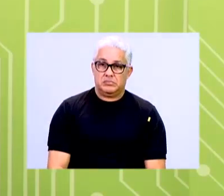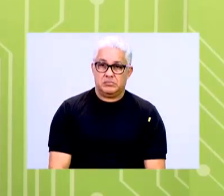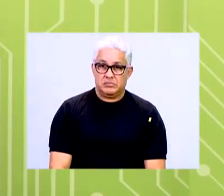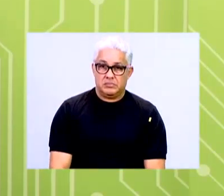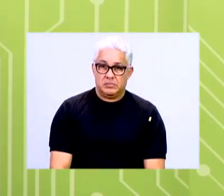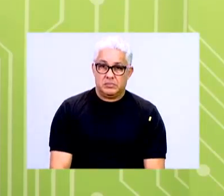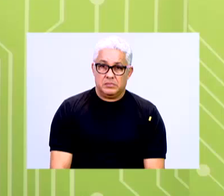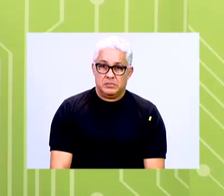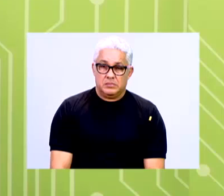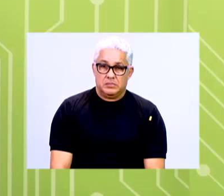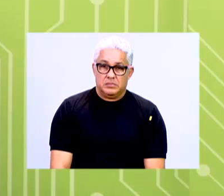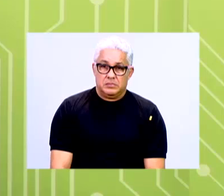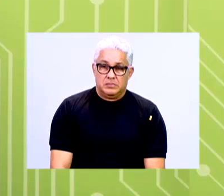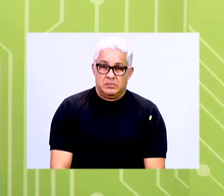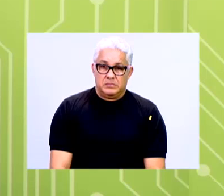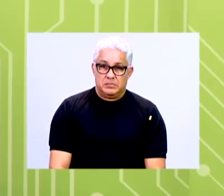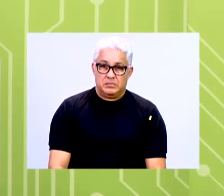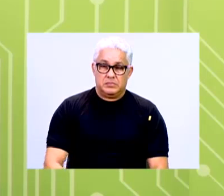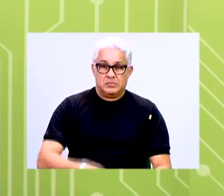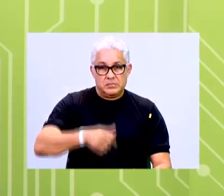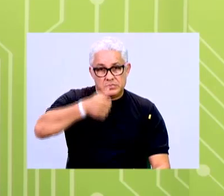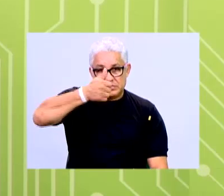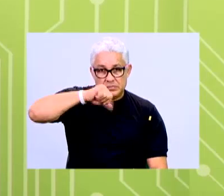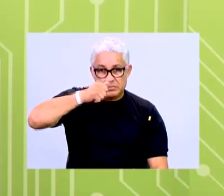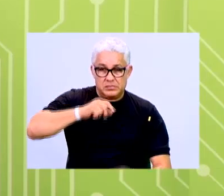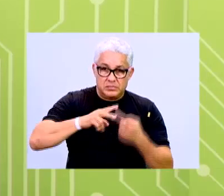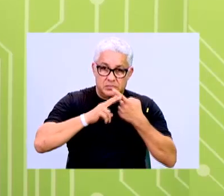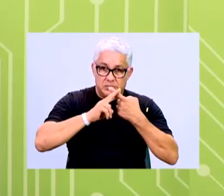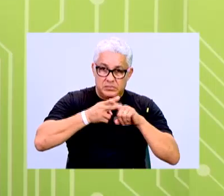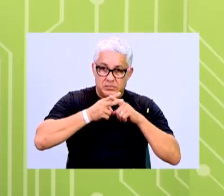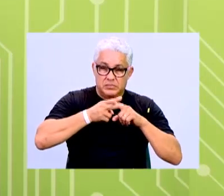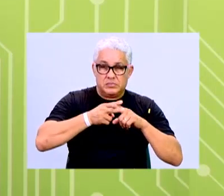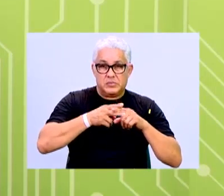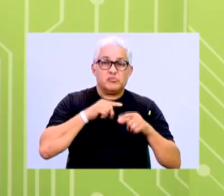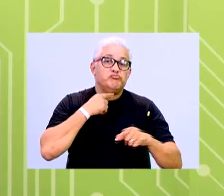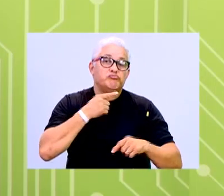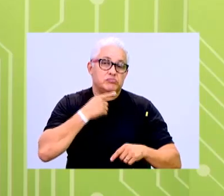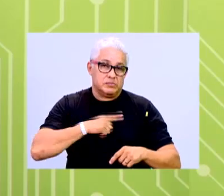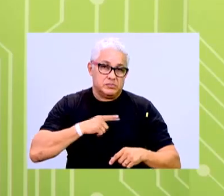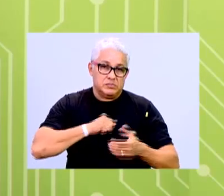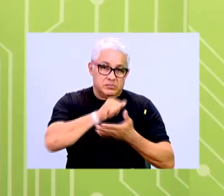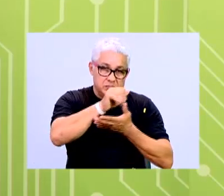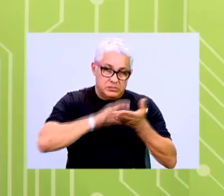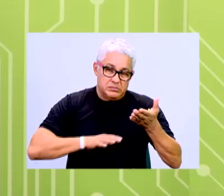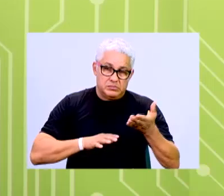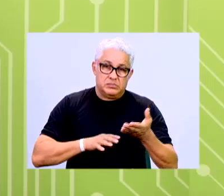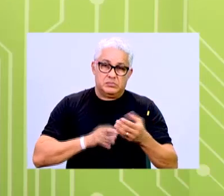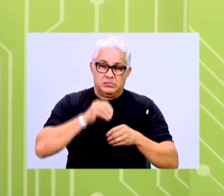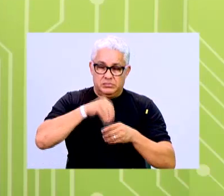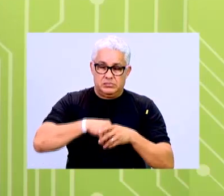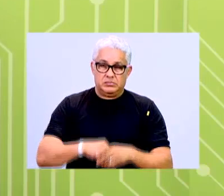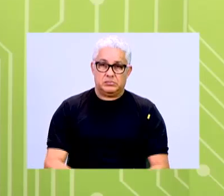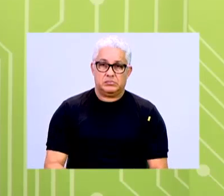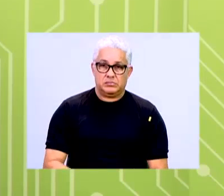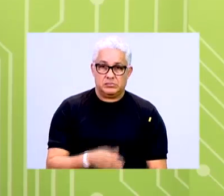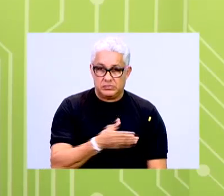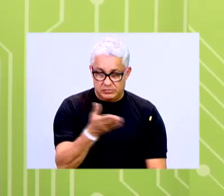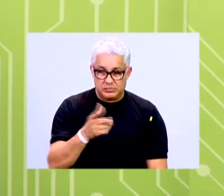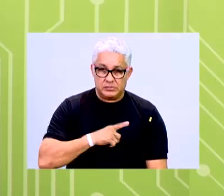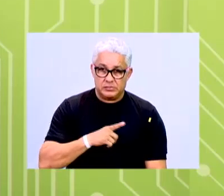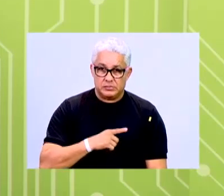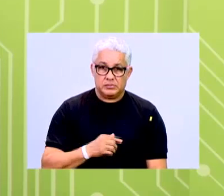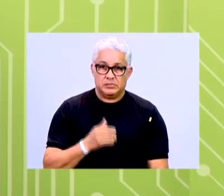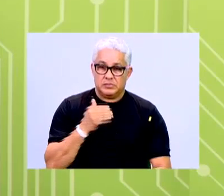retornaremos para então corrigir a atividade e tirarmos as dúvidas que, porventura, os senhores tenham tido